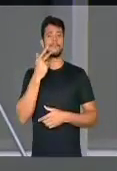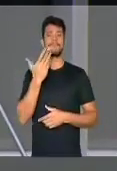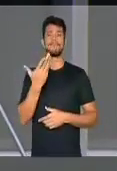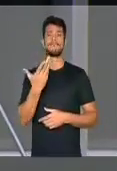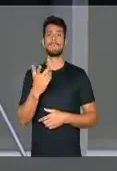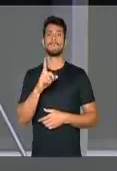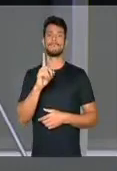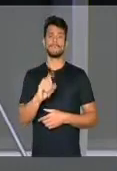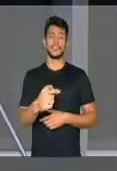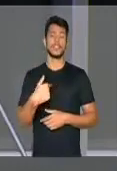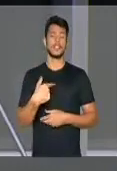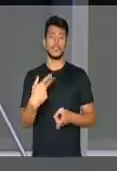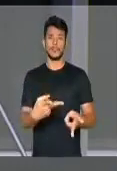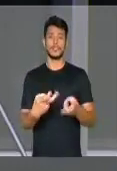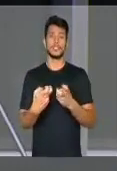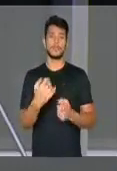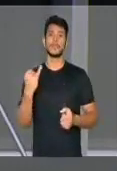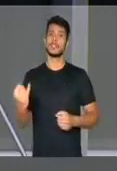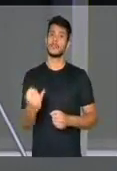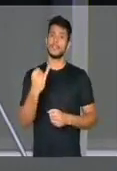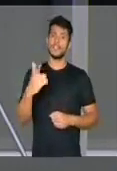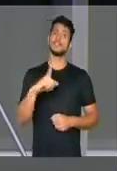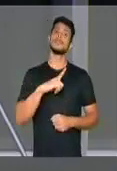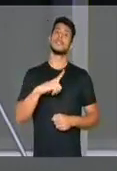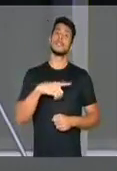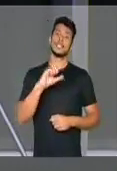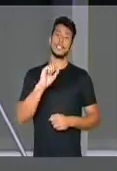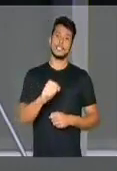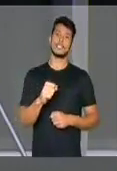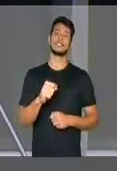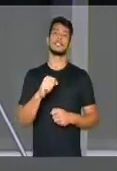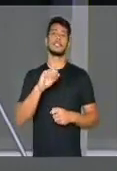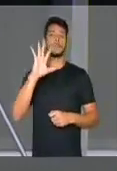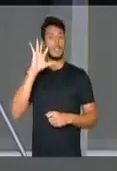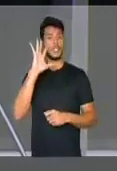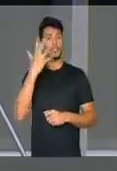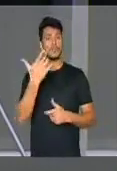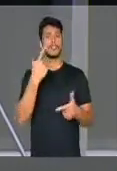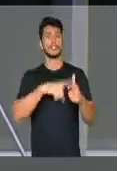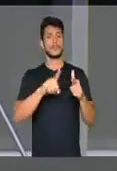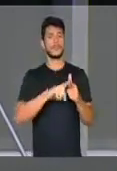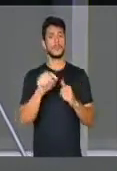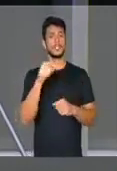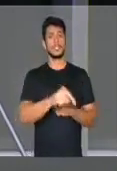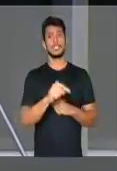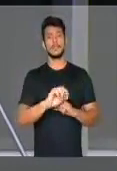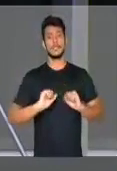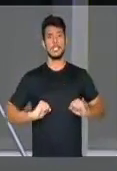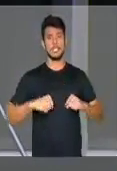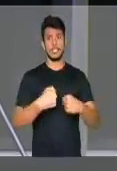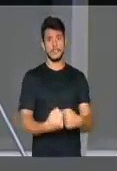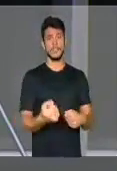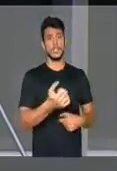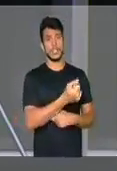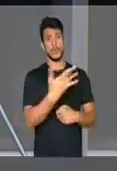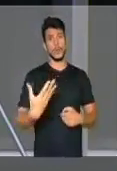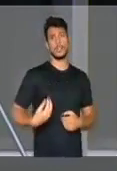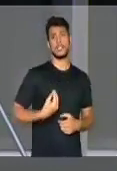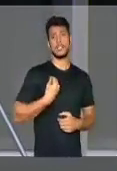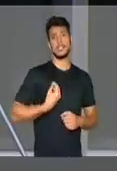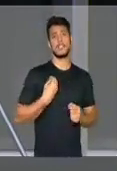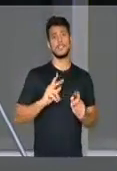é a forma que vejo para coibir esses crimes de lesa humanidade e para defender as milhares de vidas